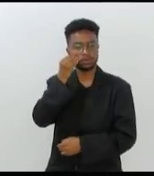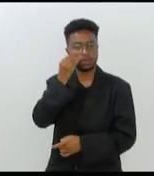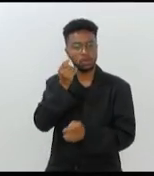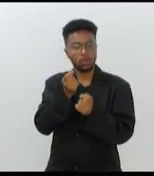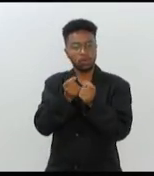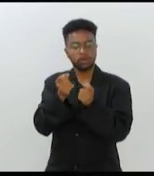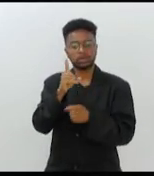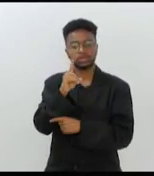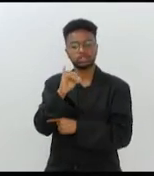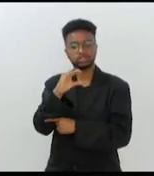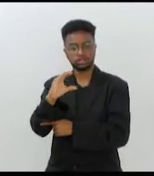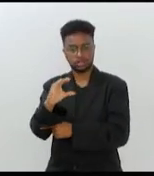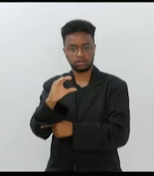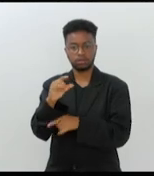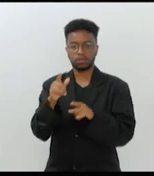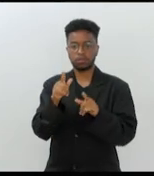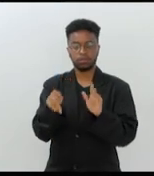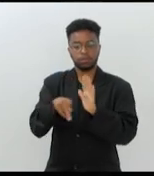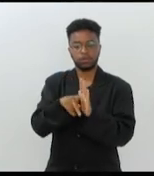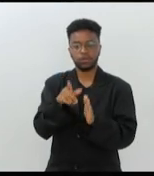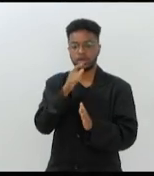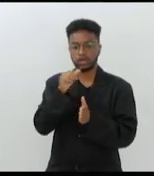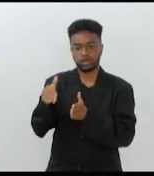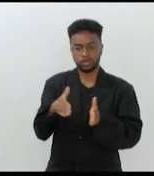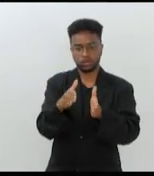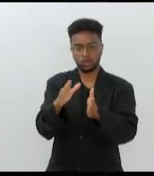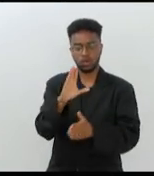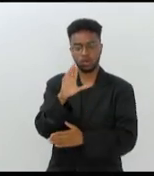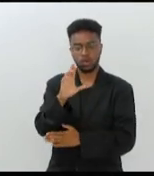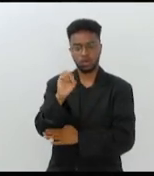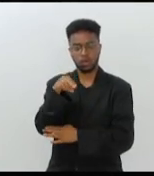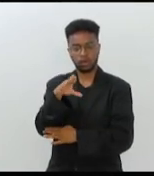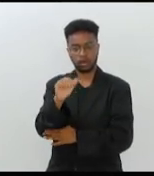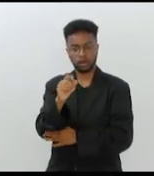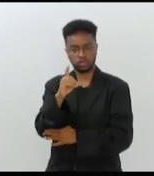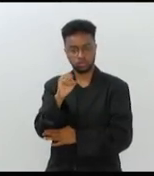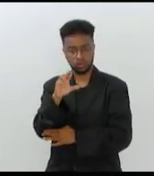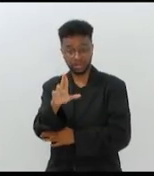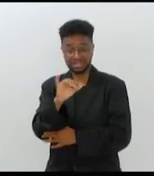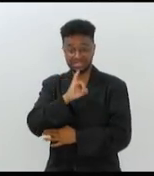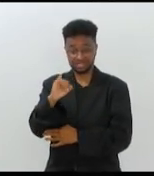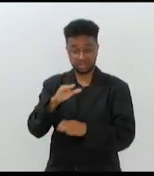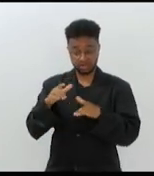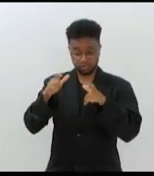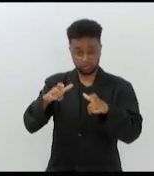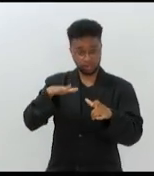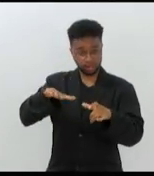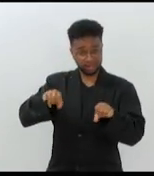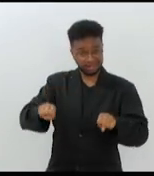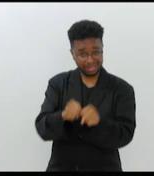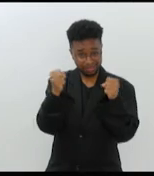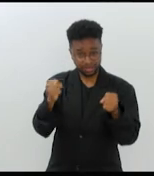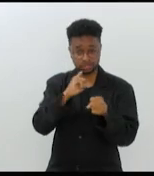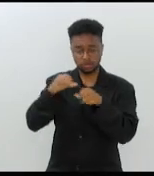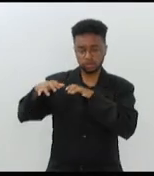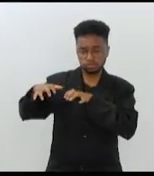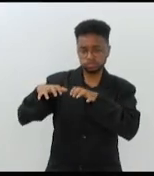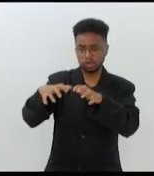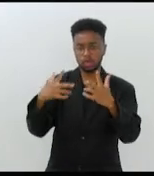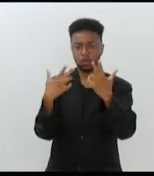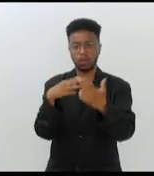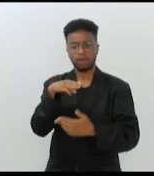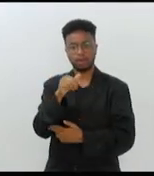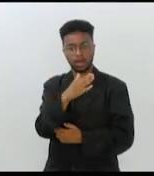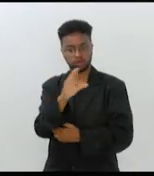dique, o dique do Rio Roncador. Se esse dique romper, a cidade inteira, numa chuva igual teve em março